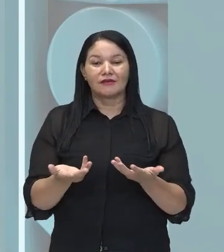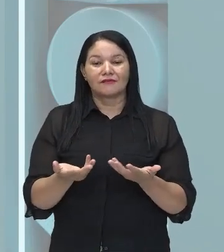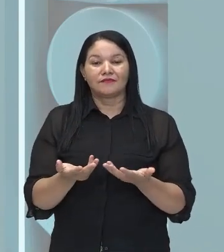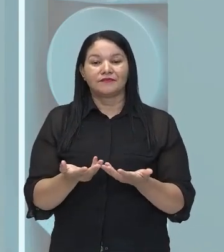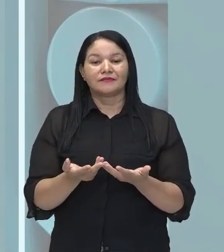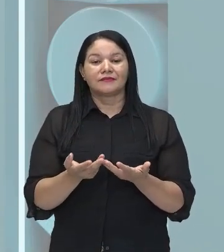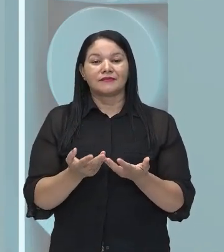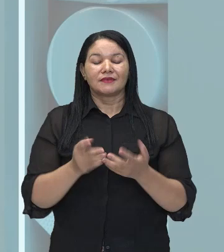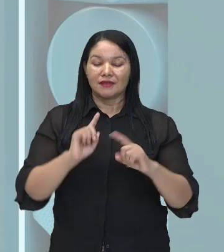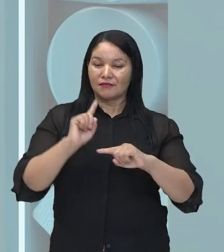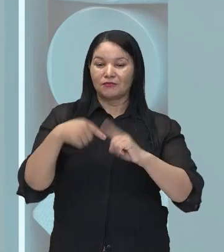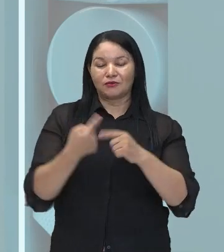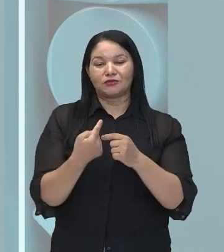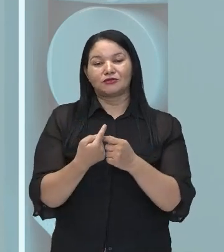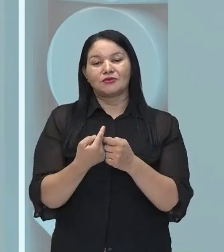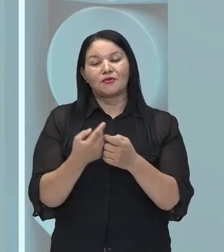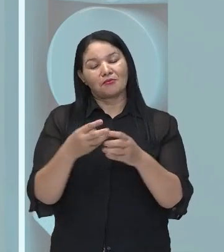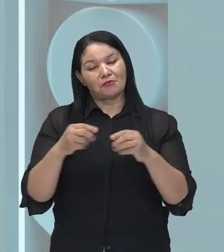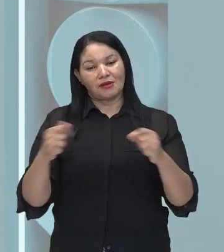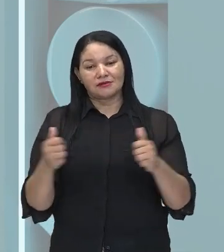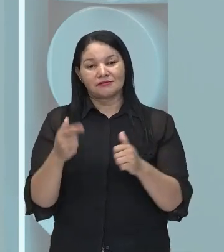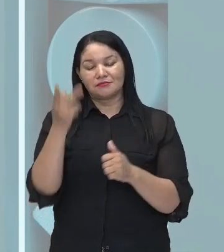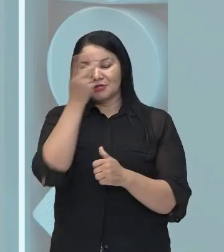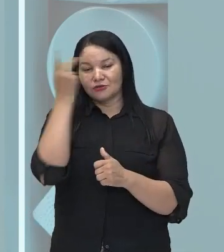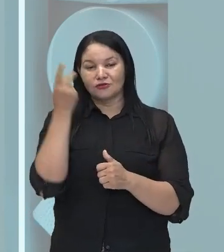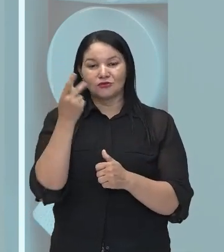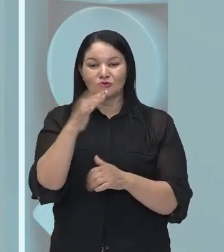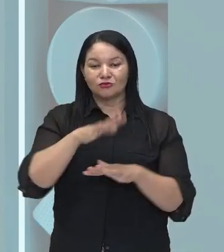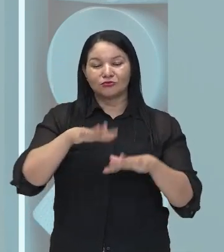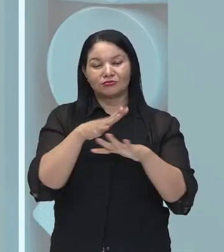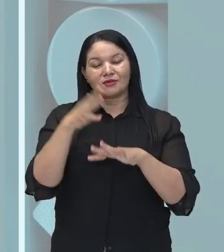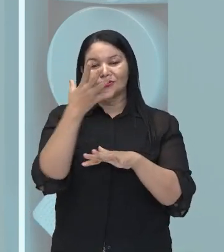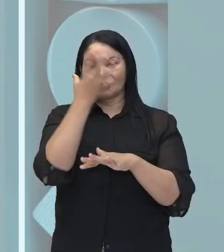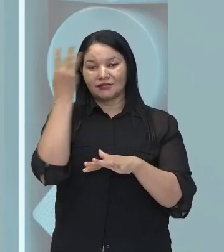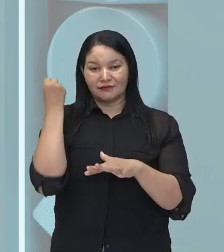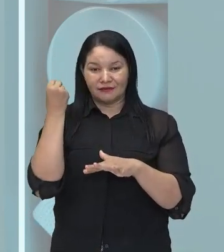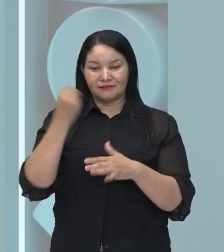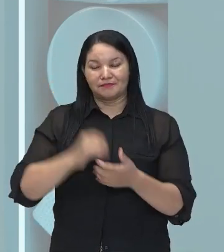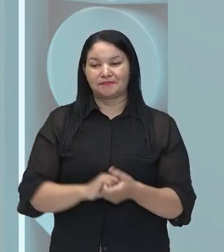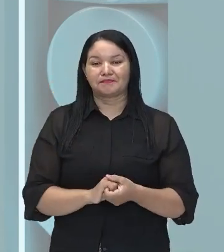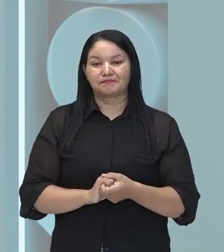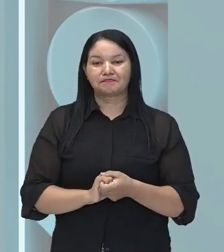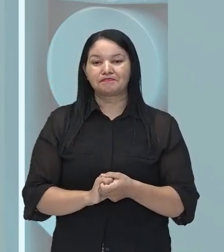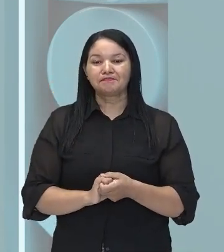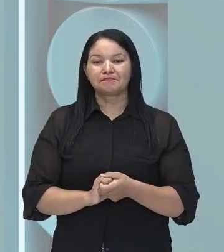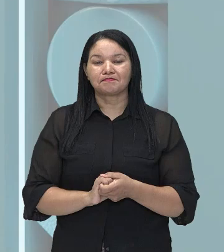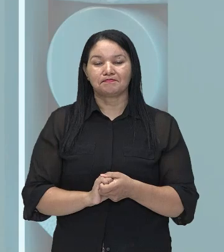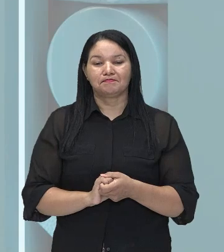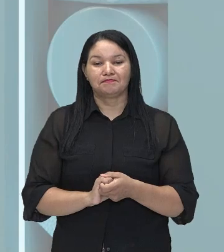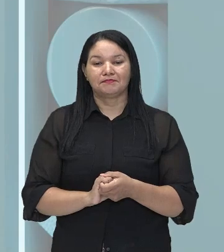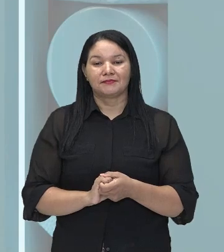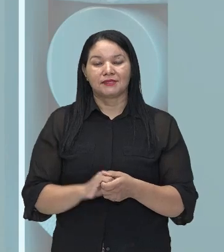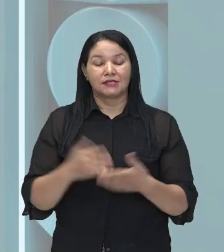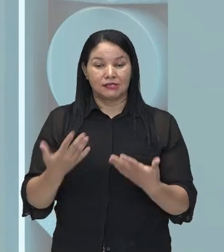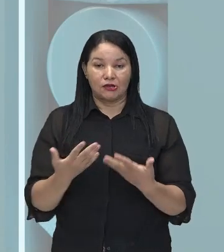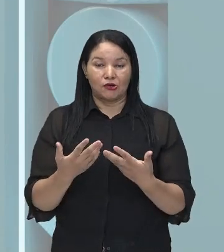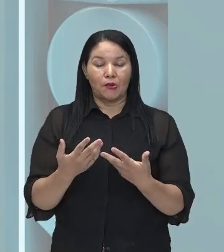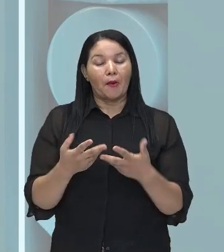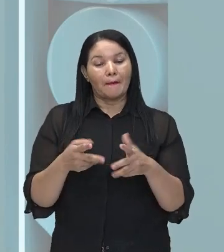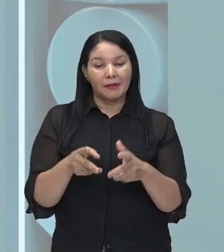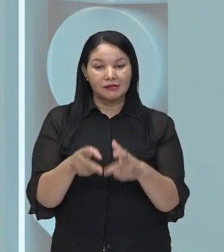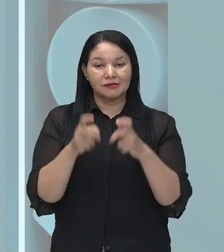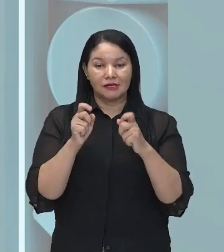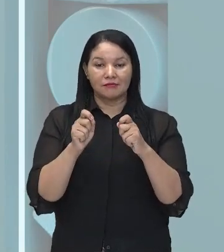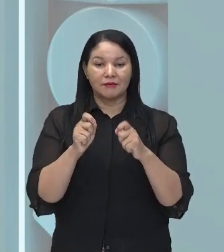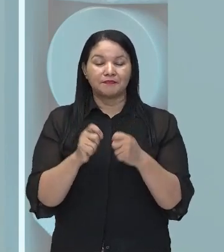que depois passa, que todo mundo vai esquecer, vai cair nas trevas do esquecimento. Então observem que ele é